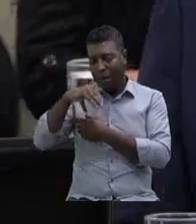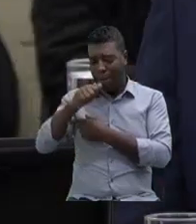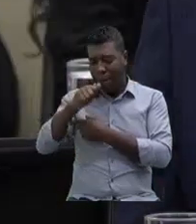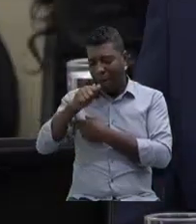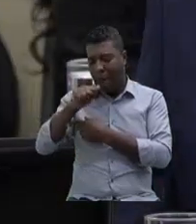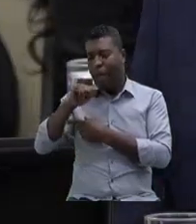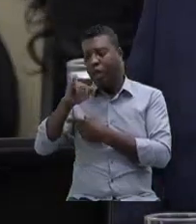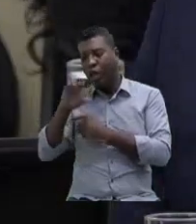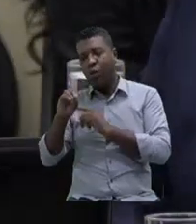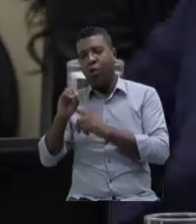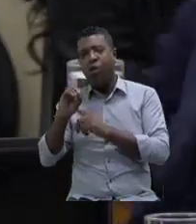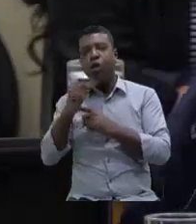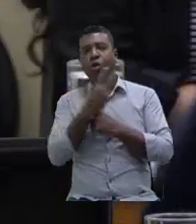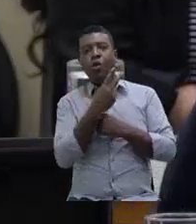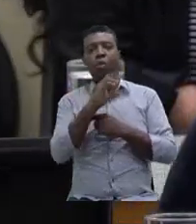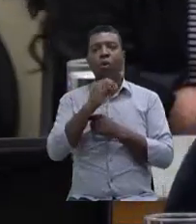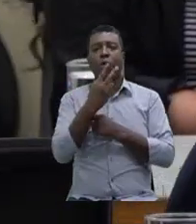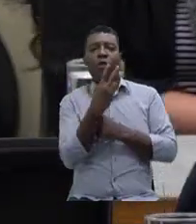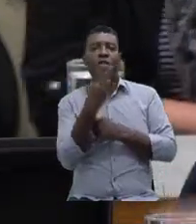1º de janeiro a 31 de maio de 2023.